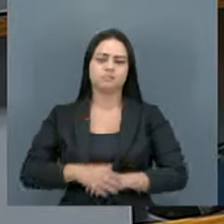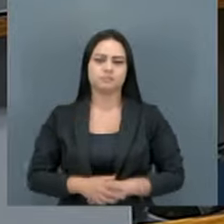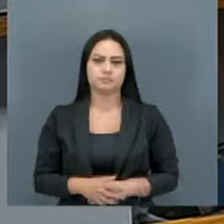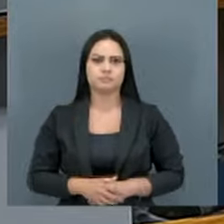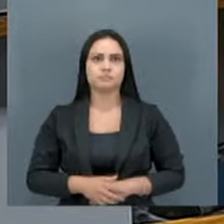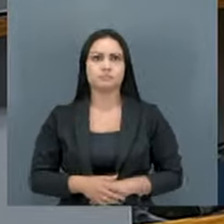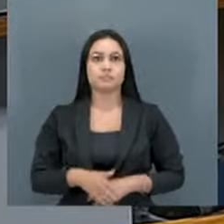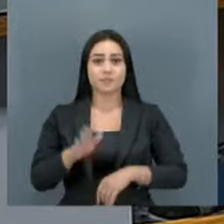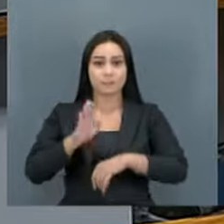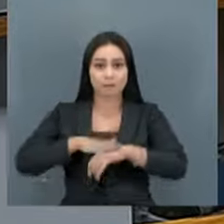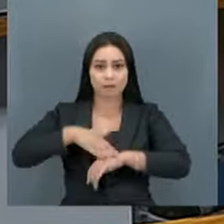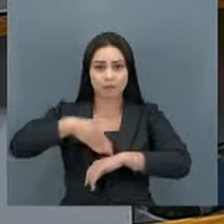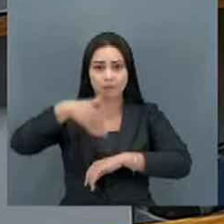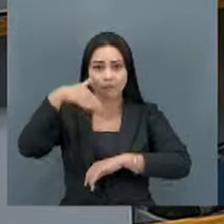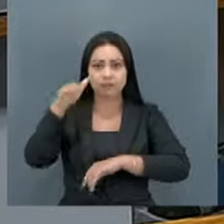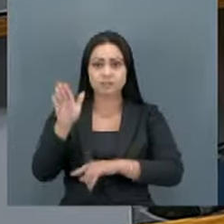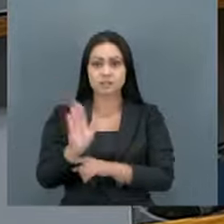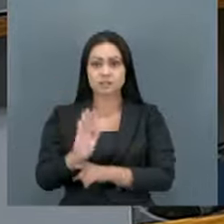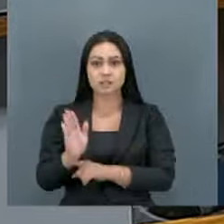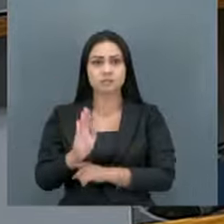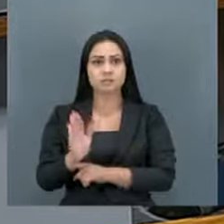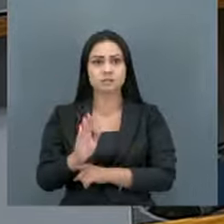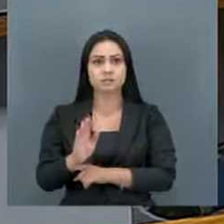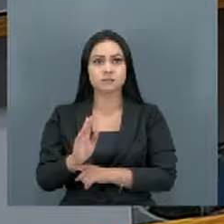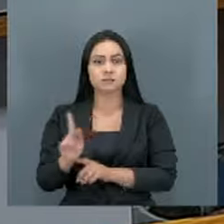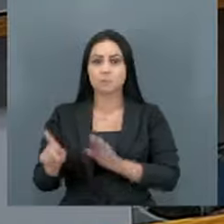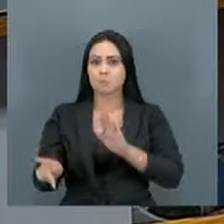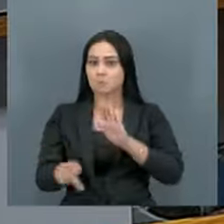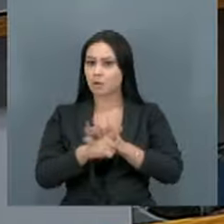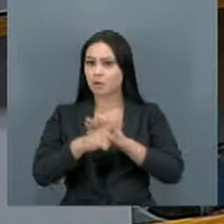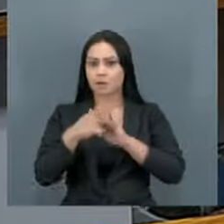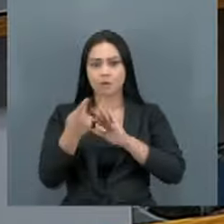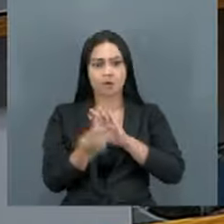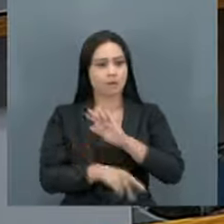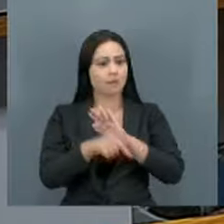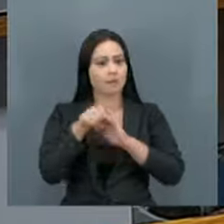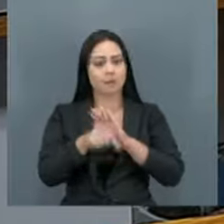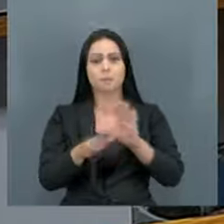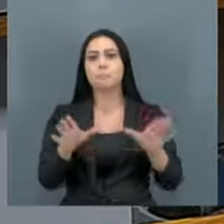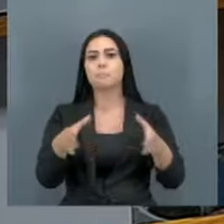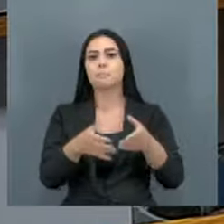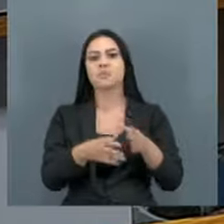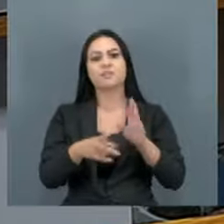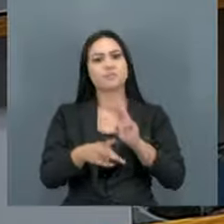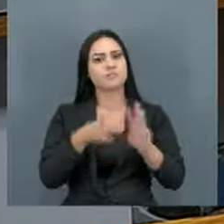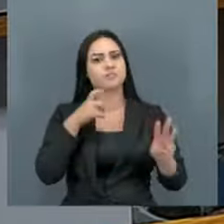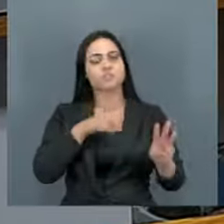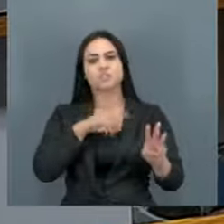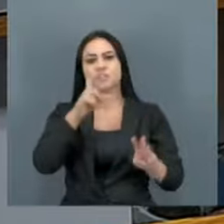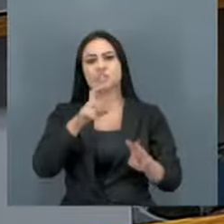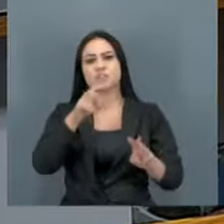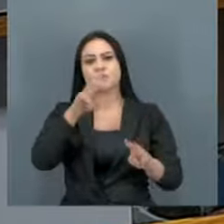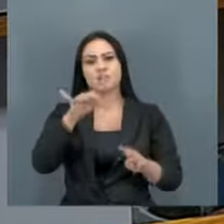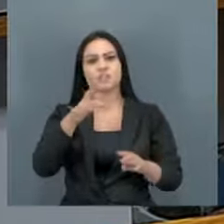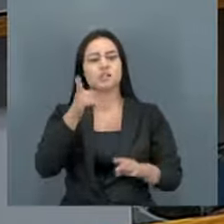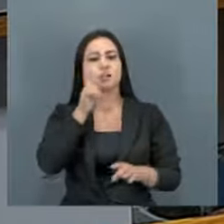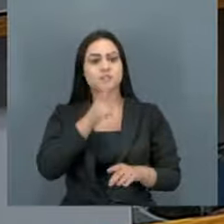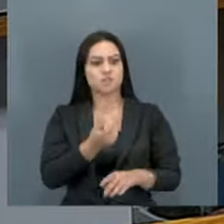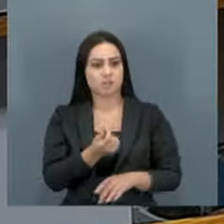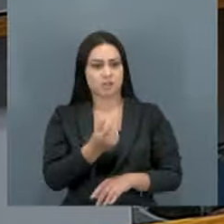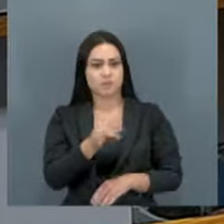Os maiores cineastas podiam ser do próprio povo chavante ganhando dinheiro com isso no cinema.